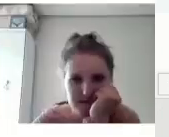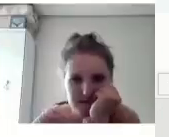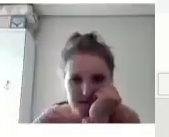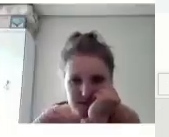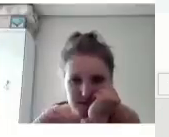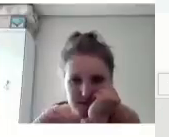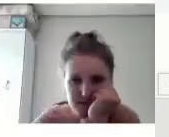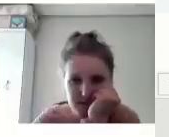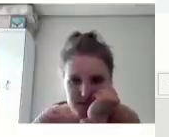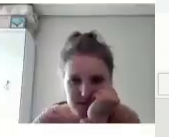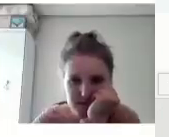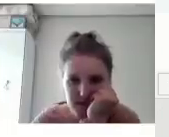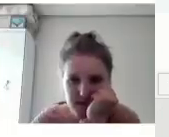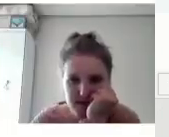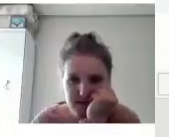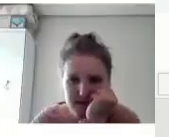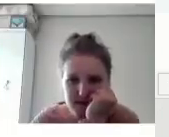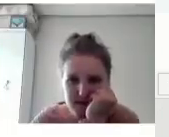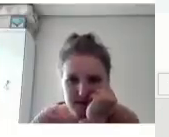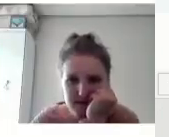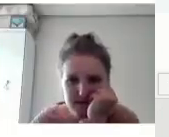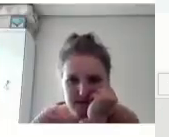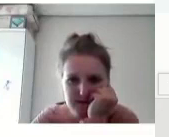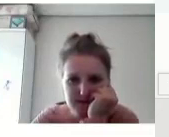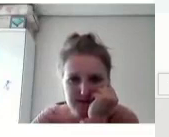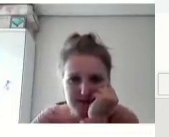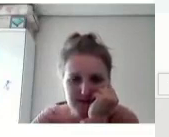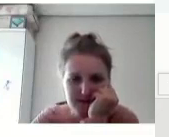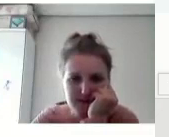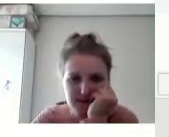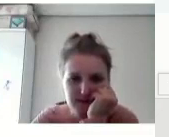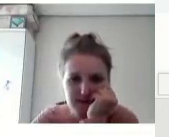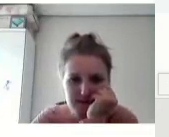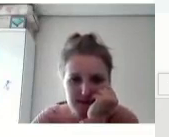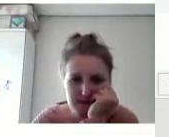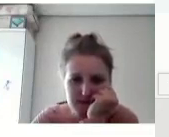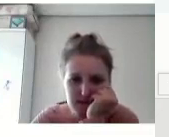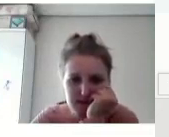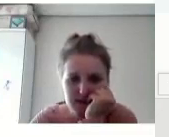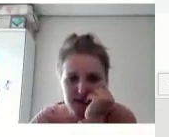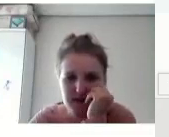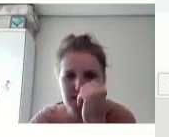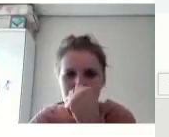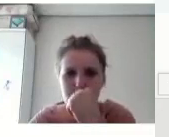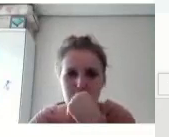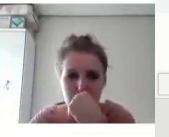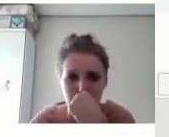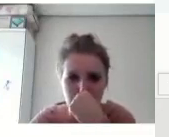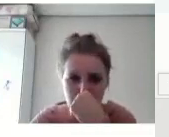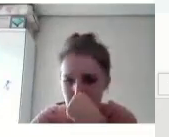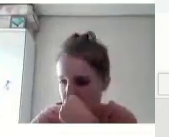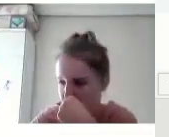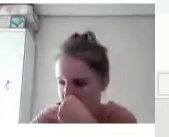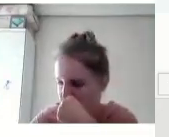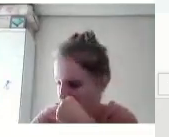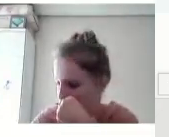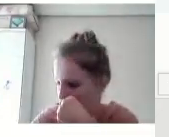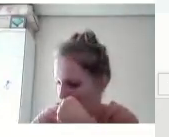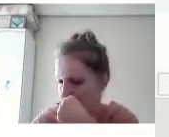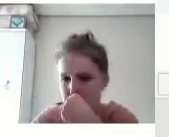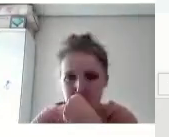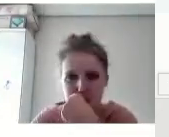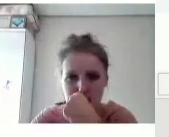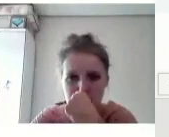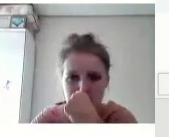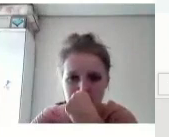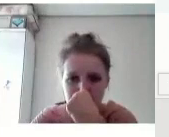x, né, as funções que estão aqui dentro, né, as trajetórias, por exemplo, de mecânica clássica, eu vou obter um número real, né? Então, a